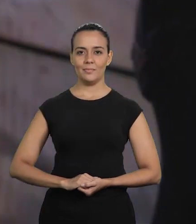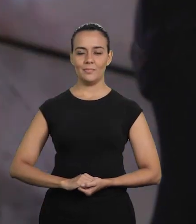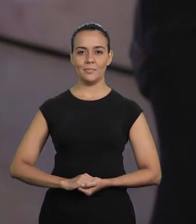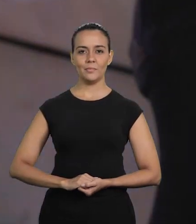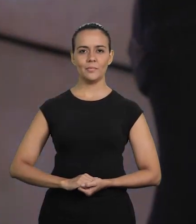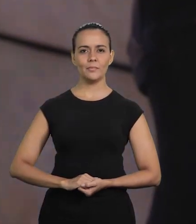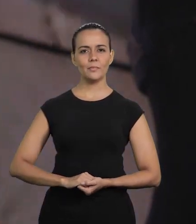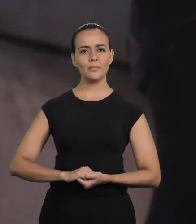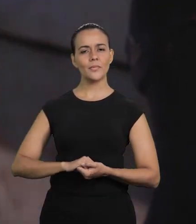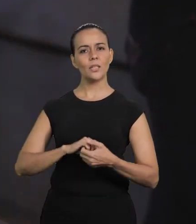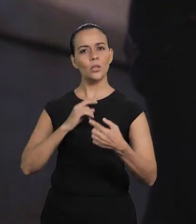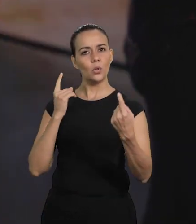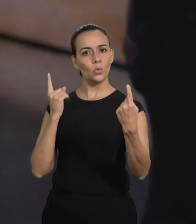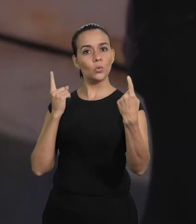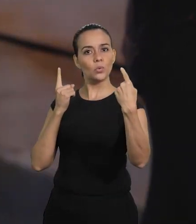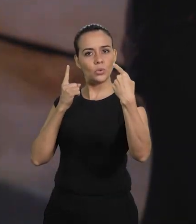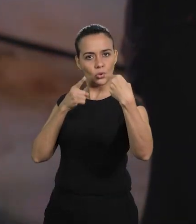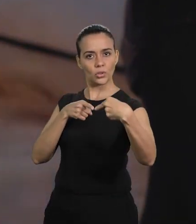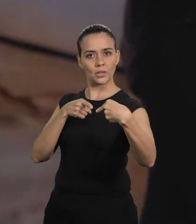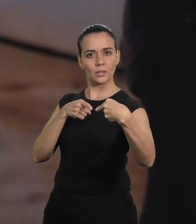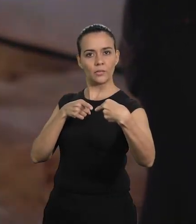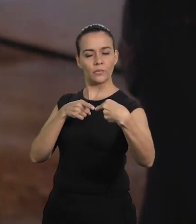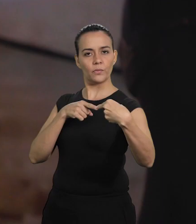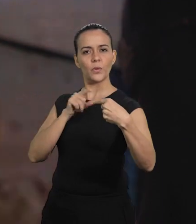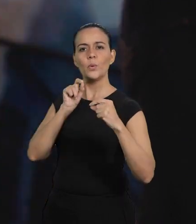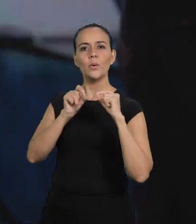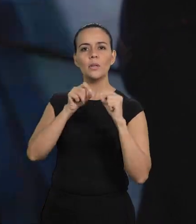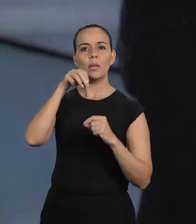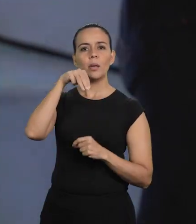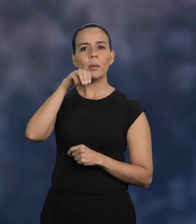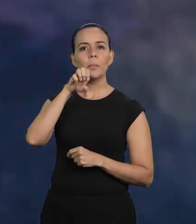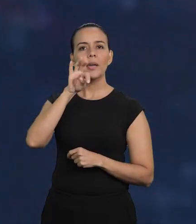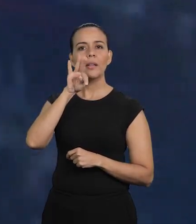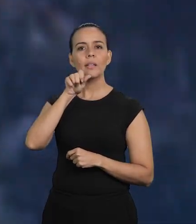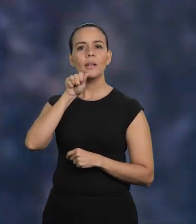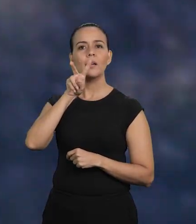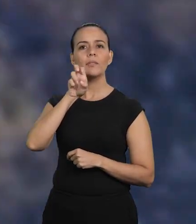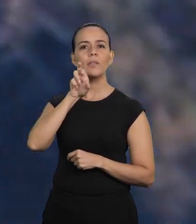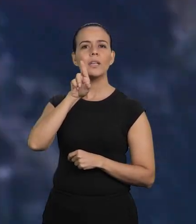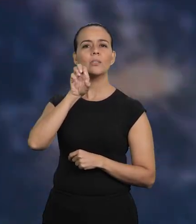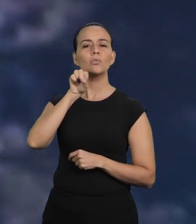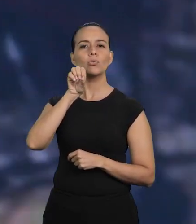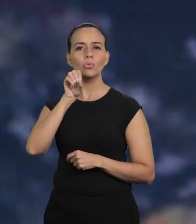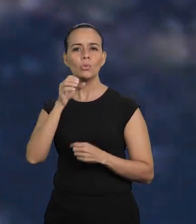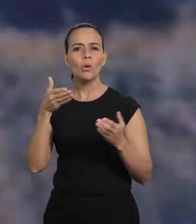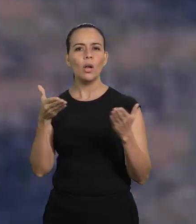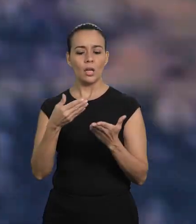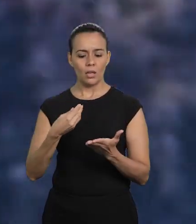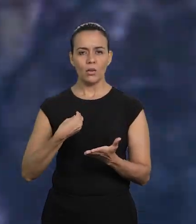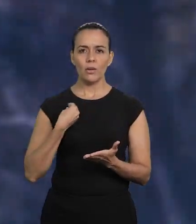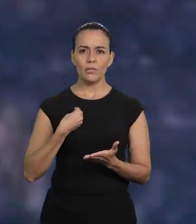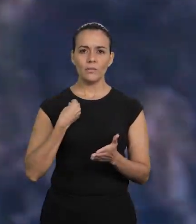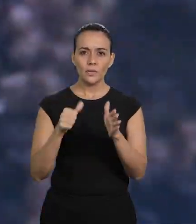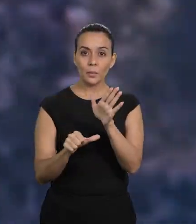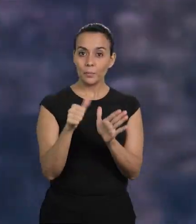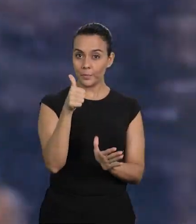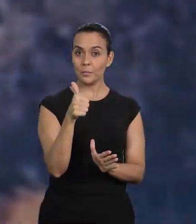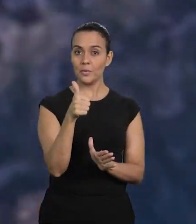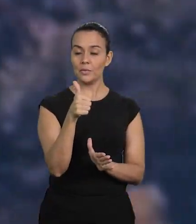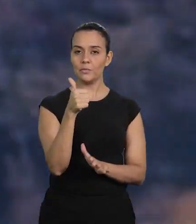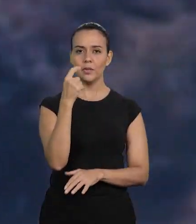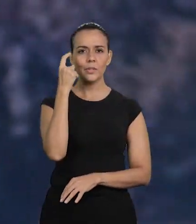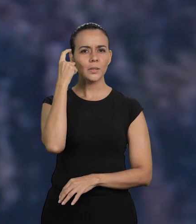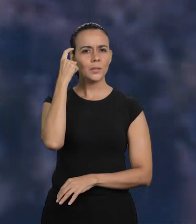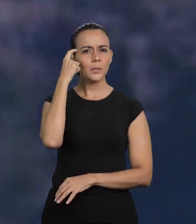desafio do metaverso, como ele está sendo vivenciado pela primeira vez, a gente já pensou algumas coisas sobre isso em